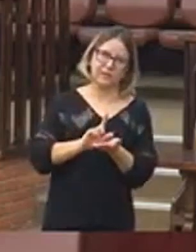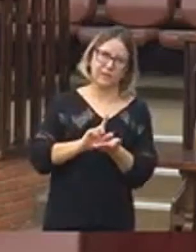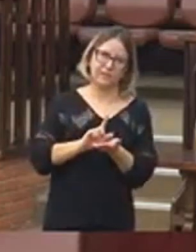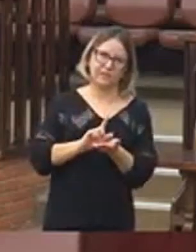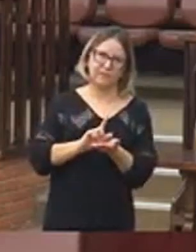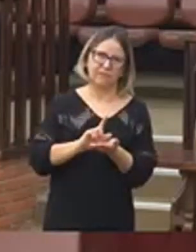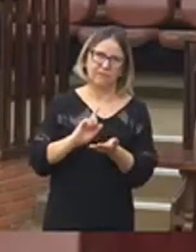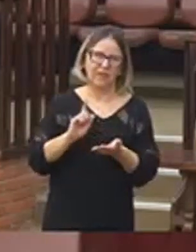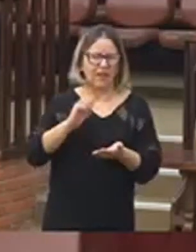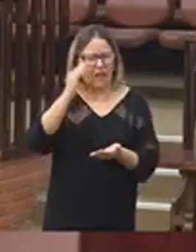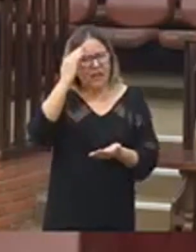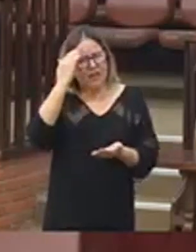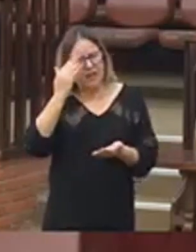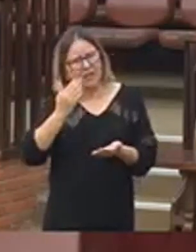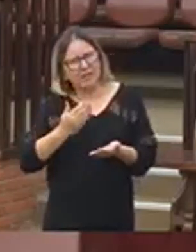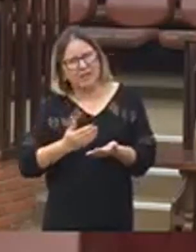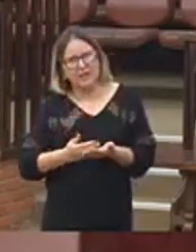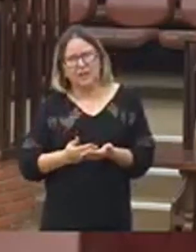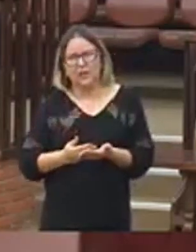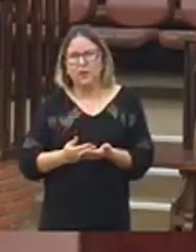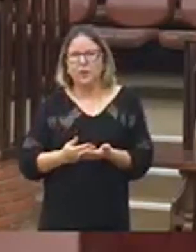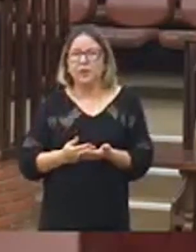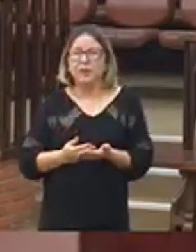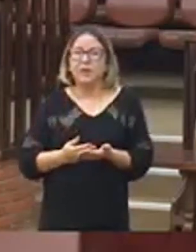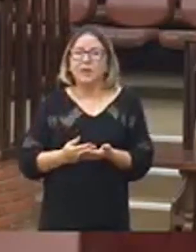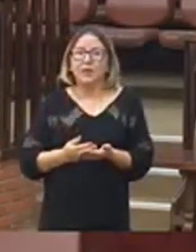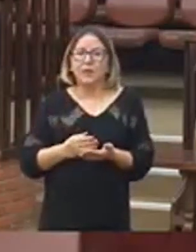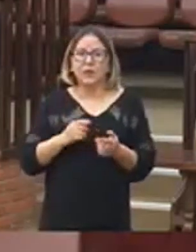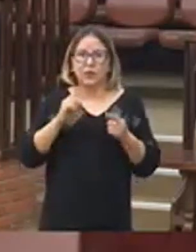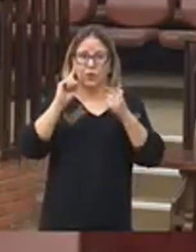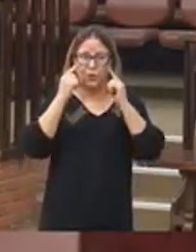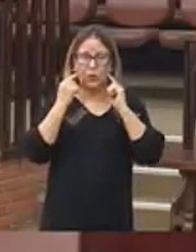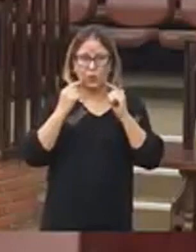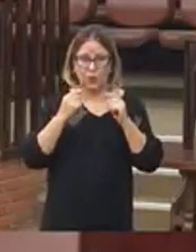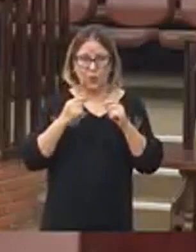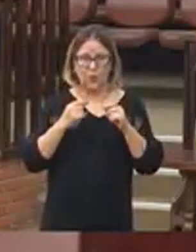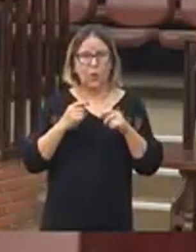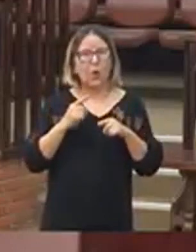Não creio que ele chorou porque viu Maria e os judeus chorando.